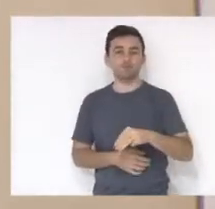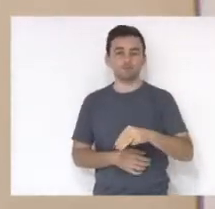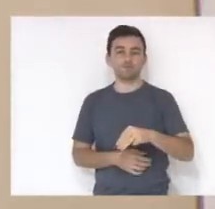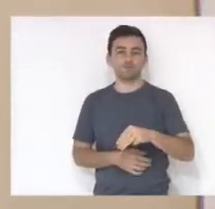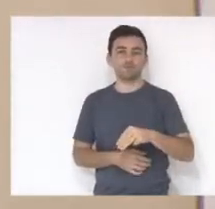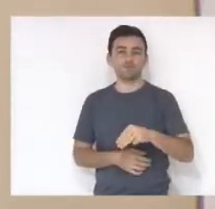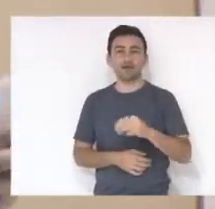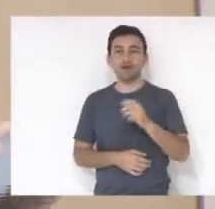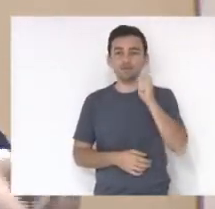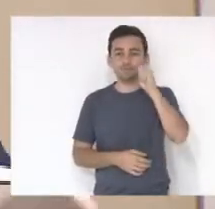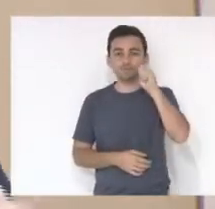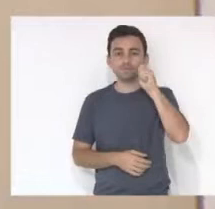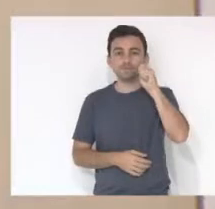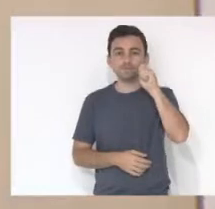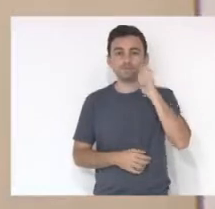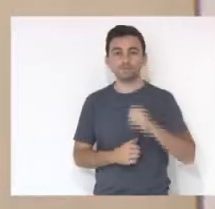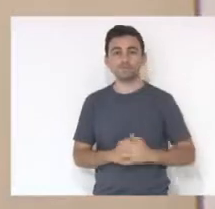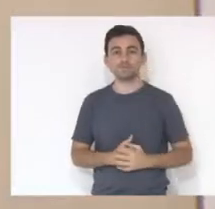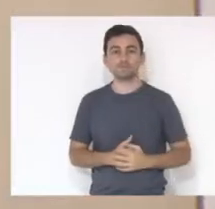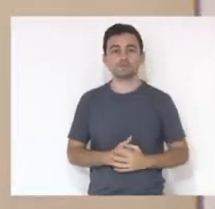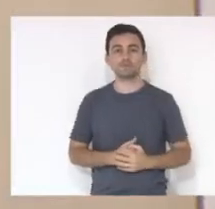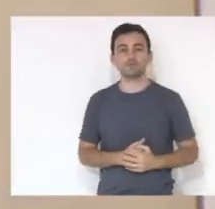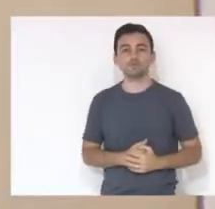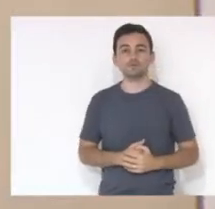deputada Ana Campagnolo.